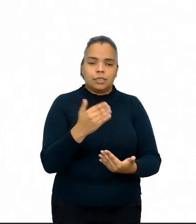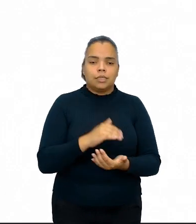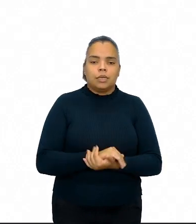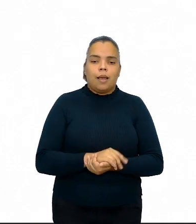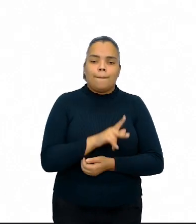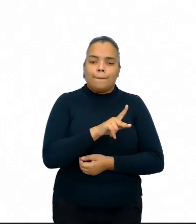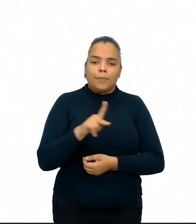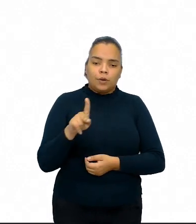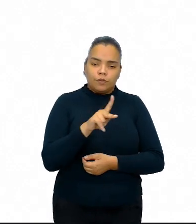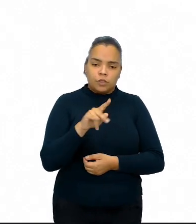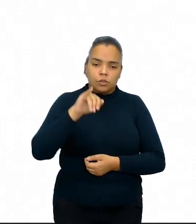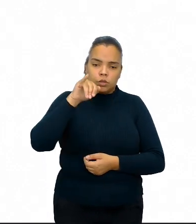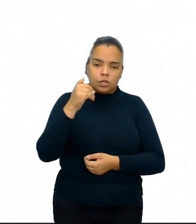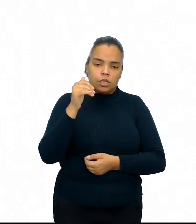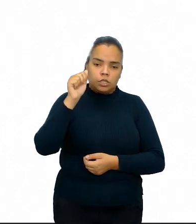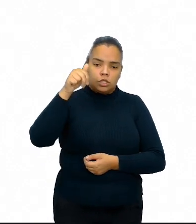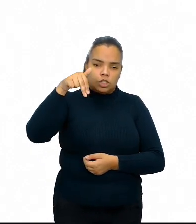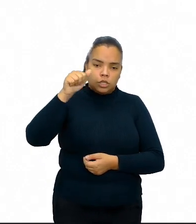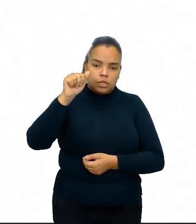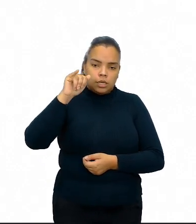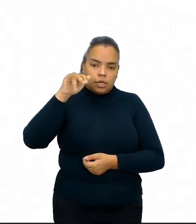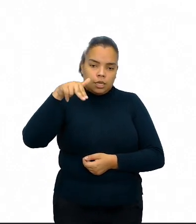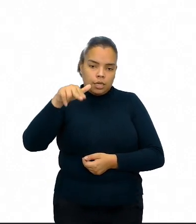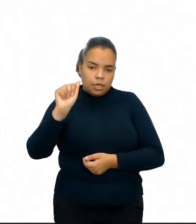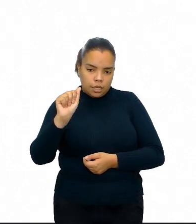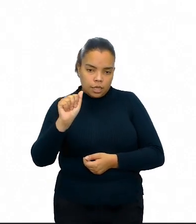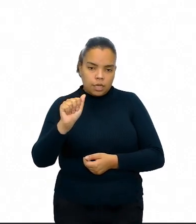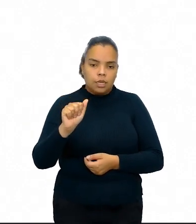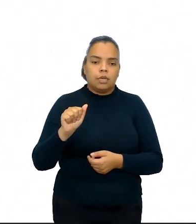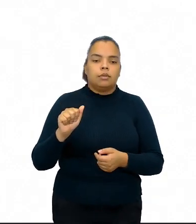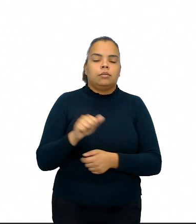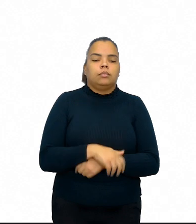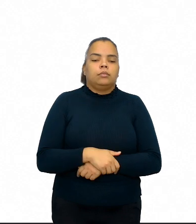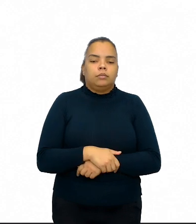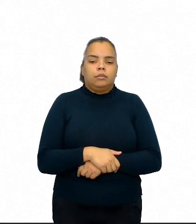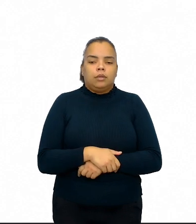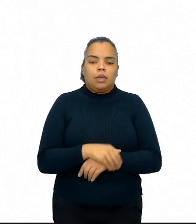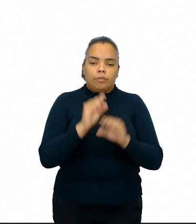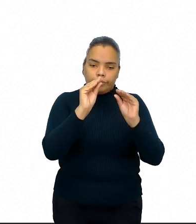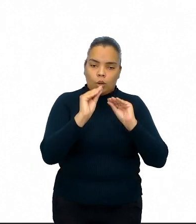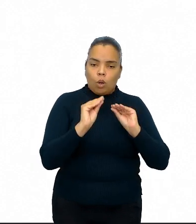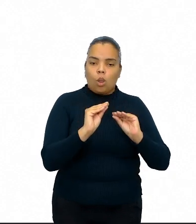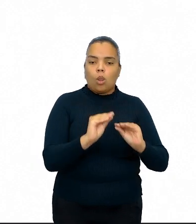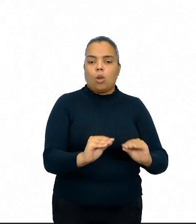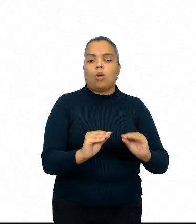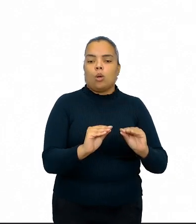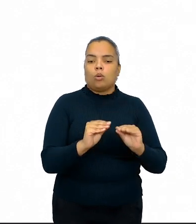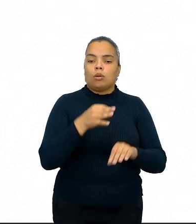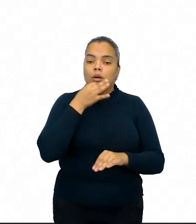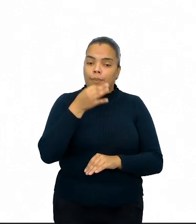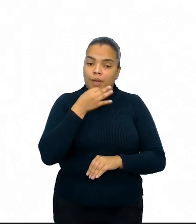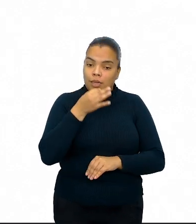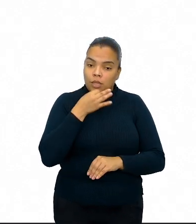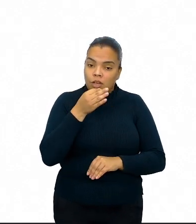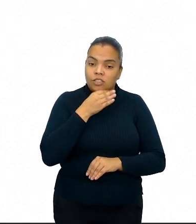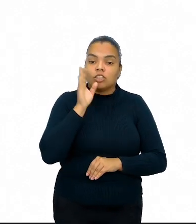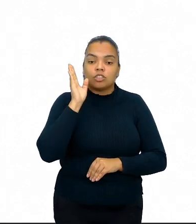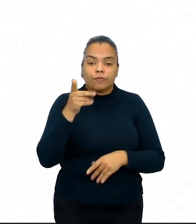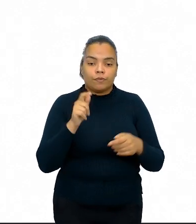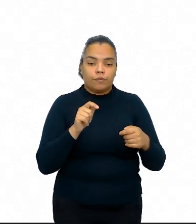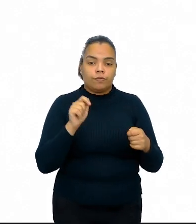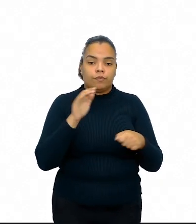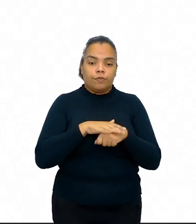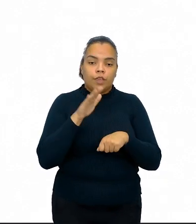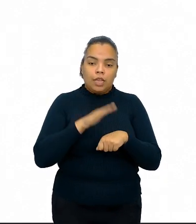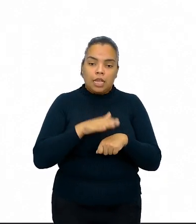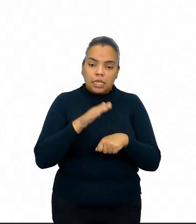a professora Janaína, que deixou aí contribuições que ela desenvolveu na sua escola com os estudantes da terceira série. Ela fez